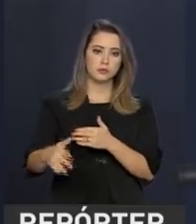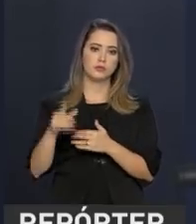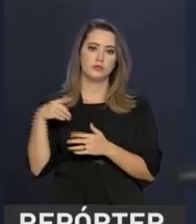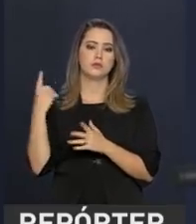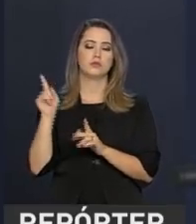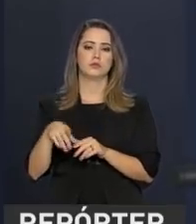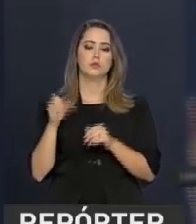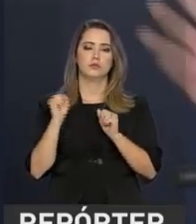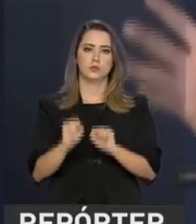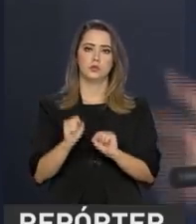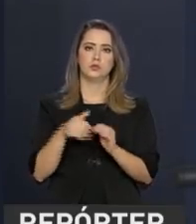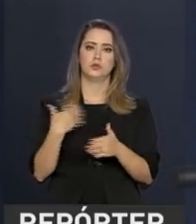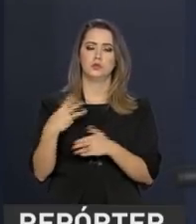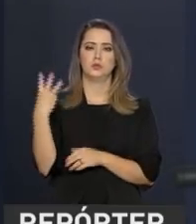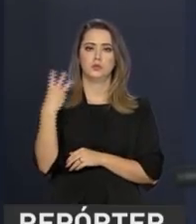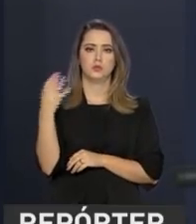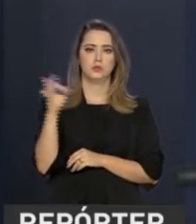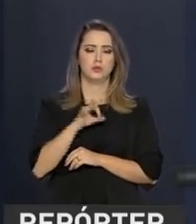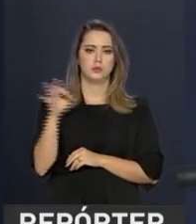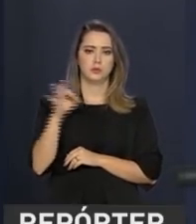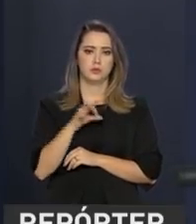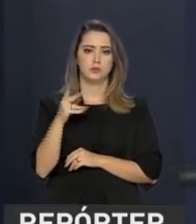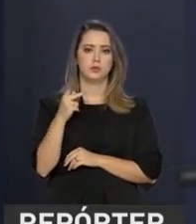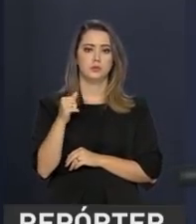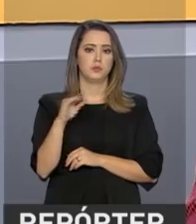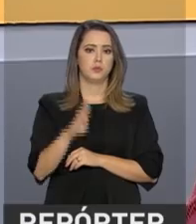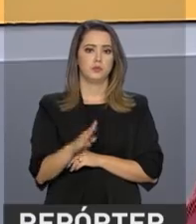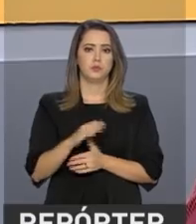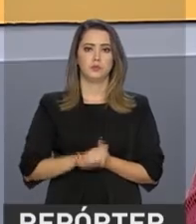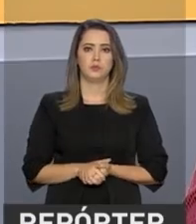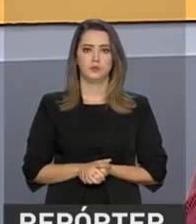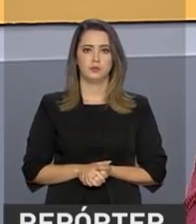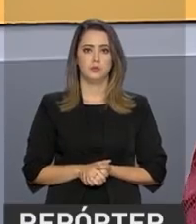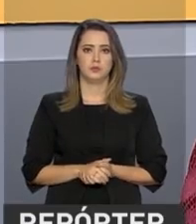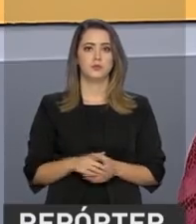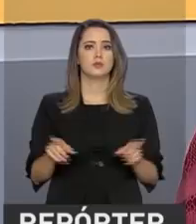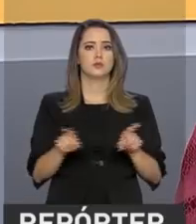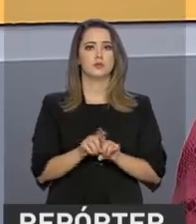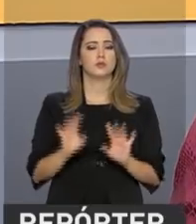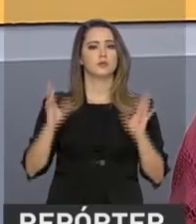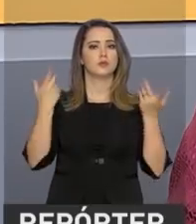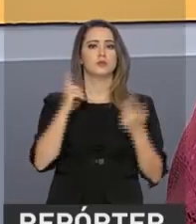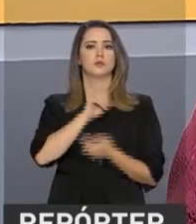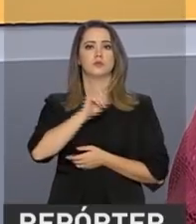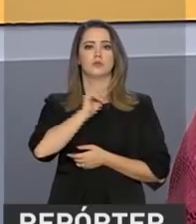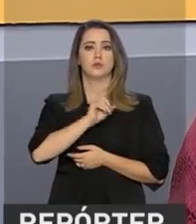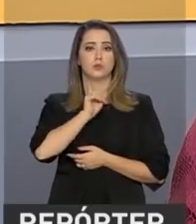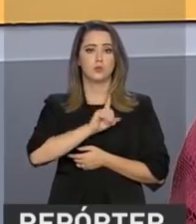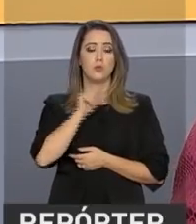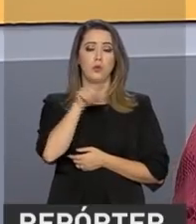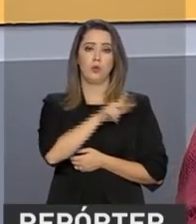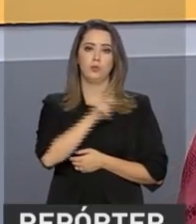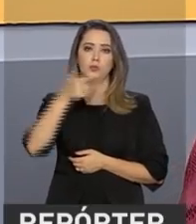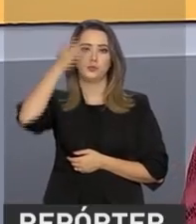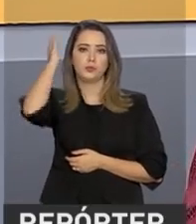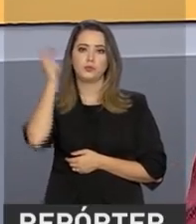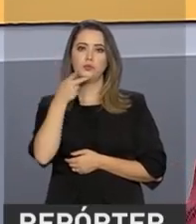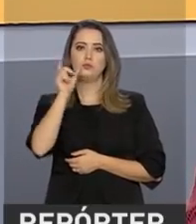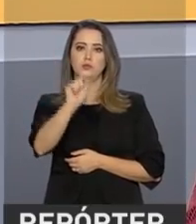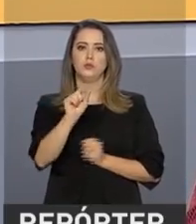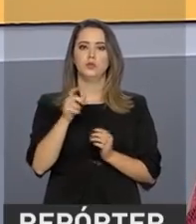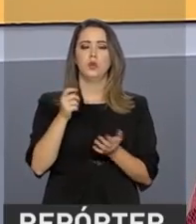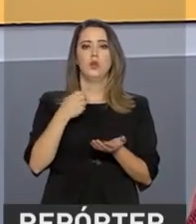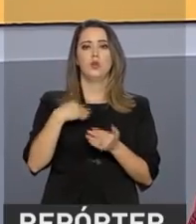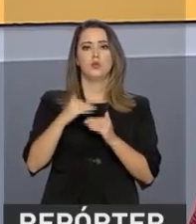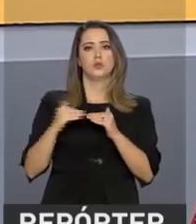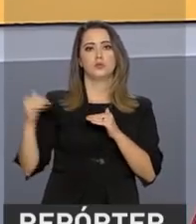tendência possivelmente é chegar a 3% do PIB. Ainda no evento, em Minas Gerais, o presidente Michel Temer falou sobre